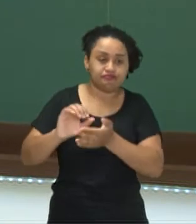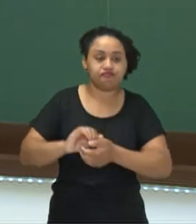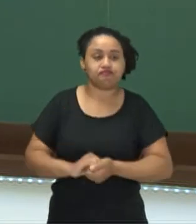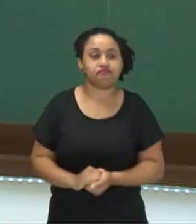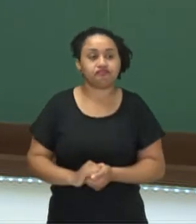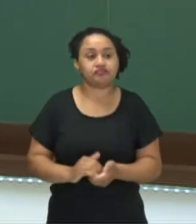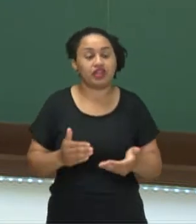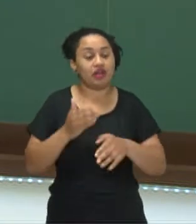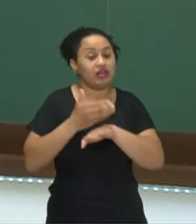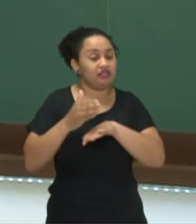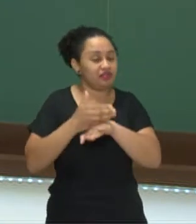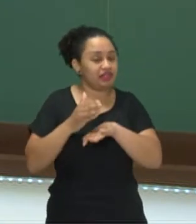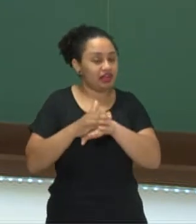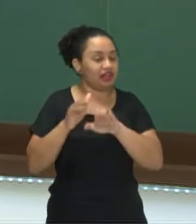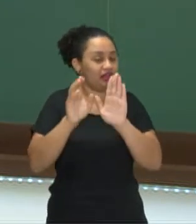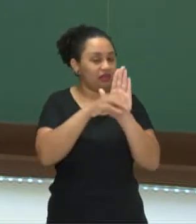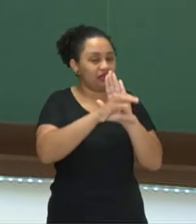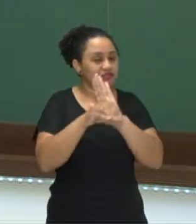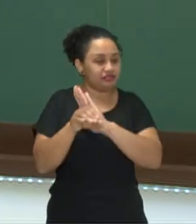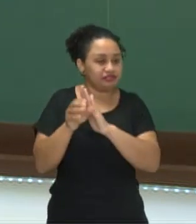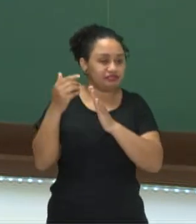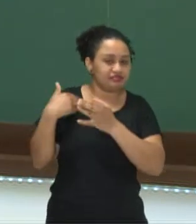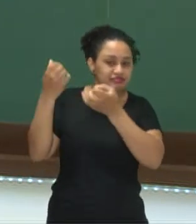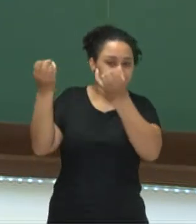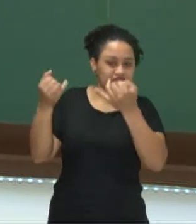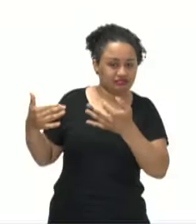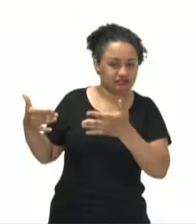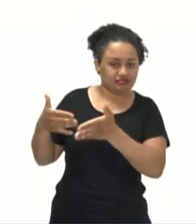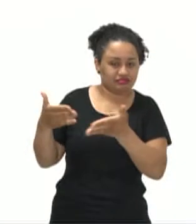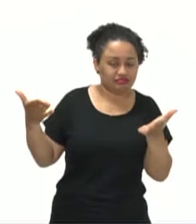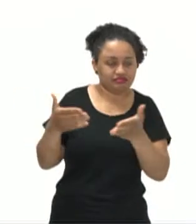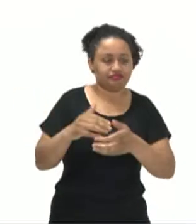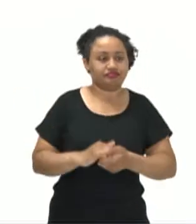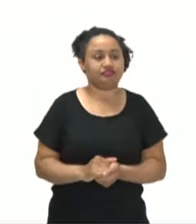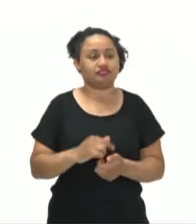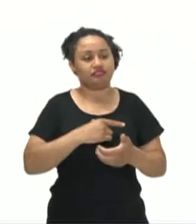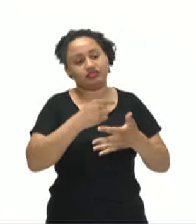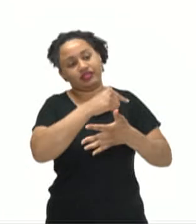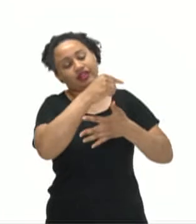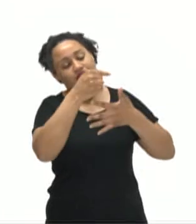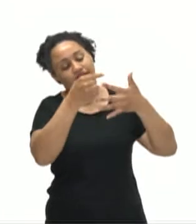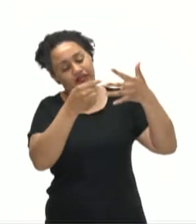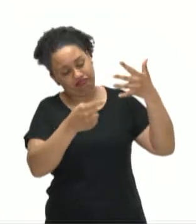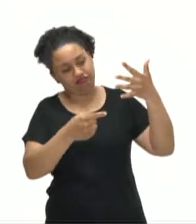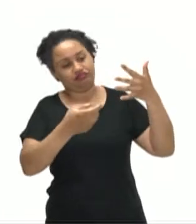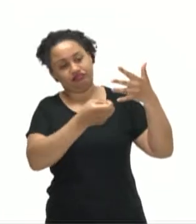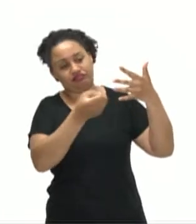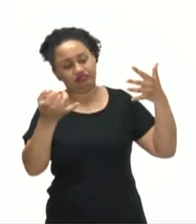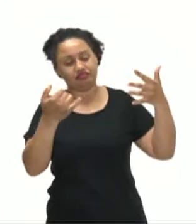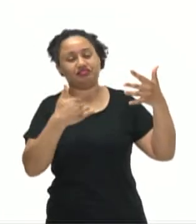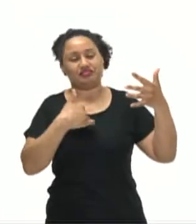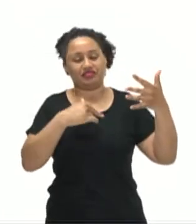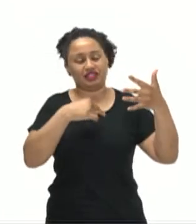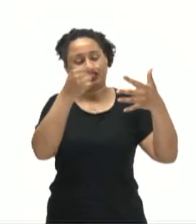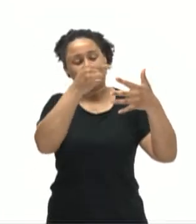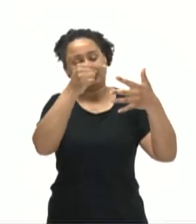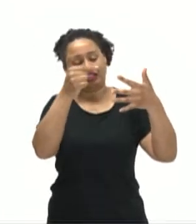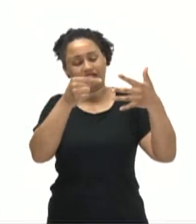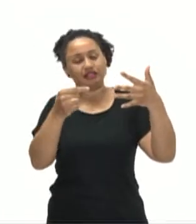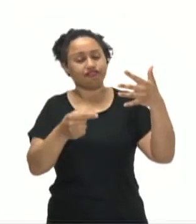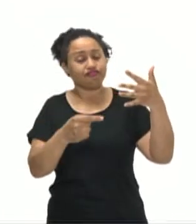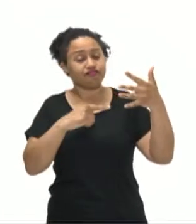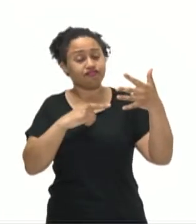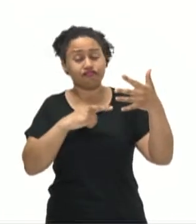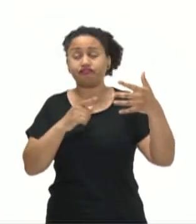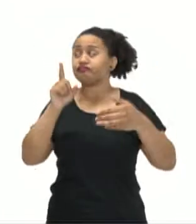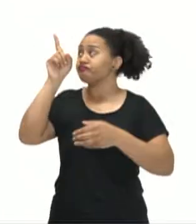vamos treinar um pouquinho esse conceito que a gente começou a conversar. Nós temos aqui algumas despesas abaixo aqui, e